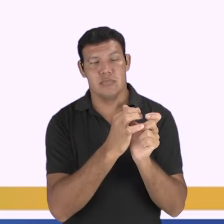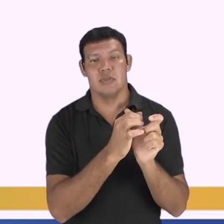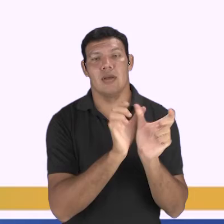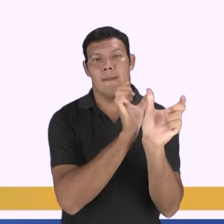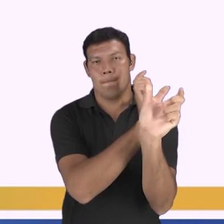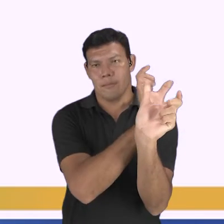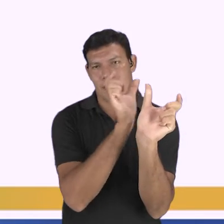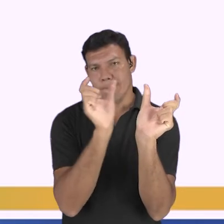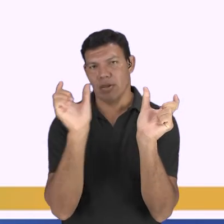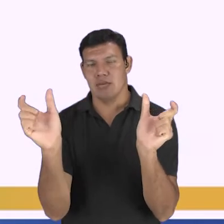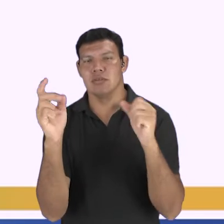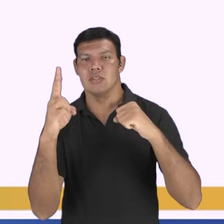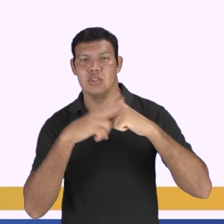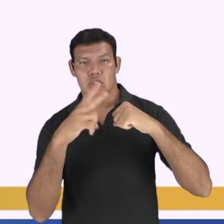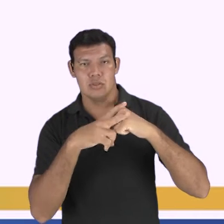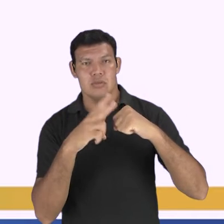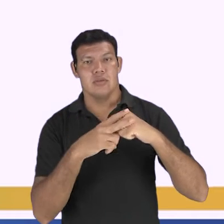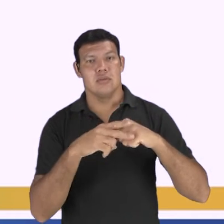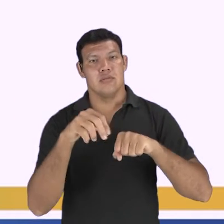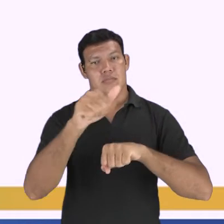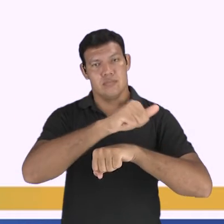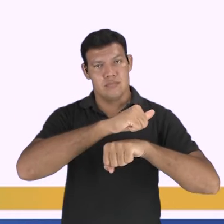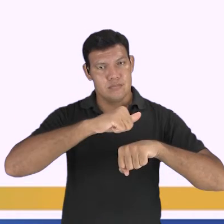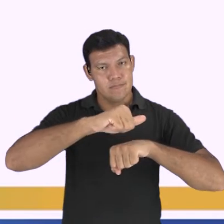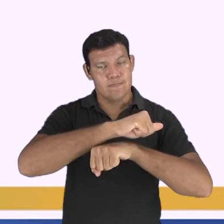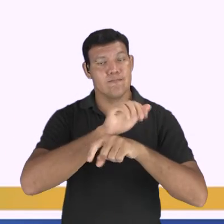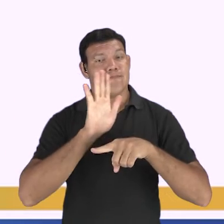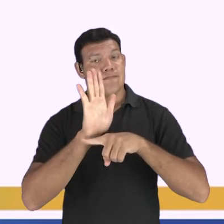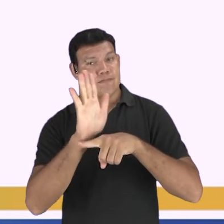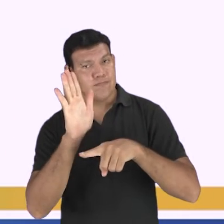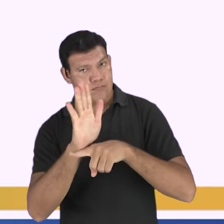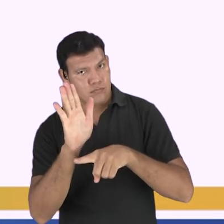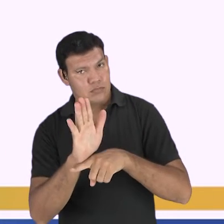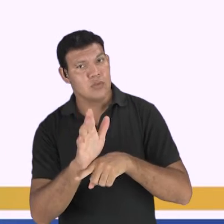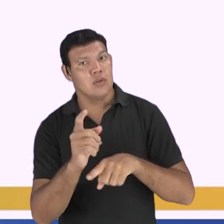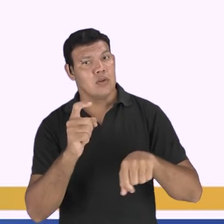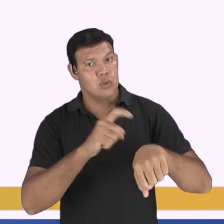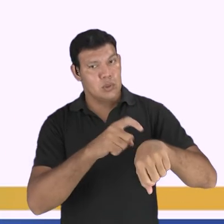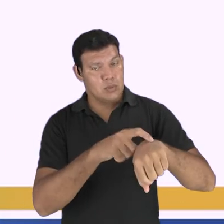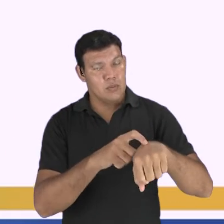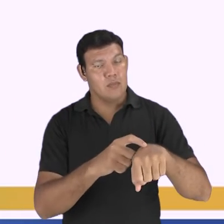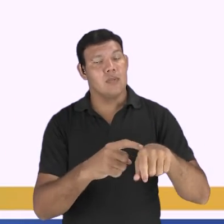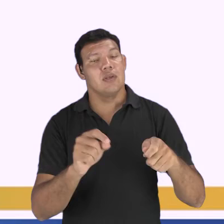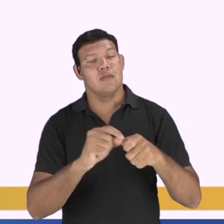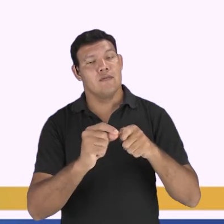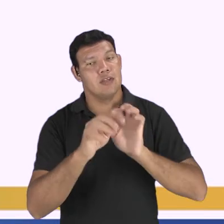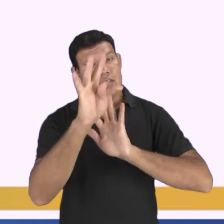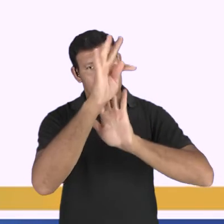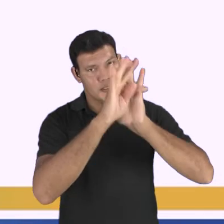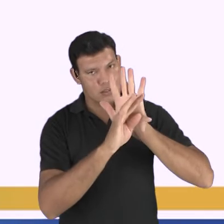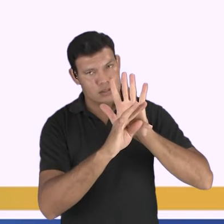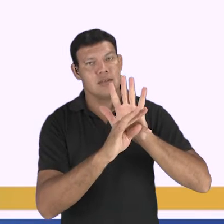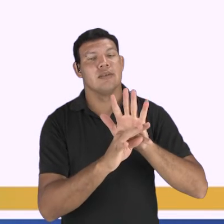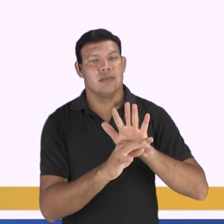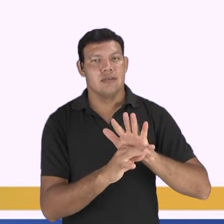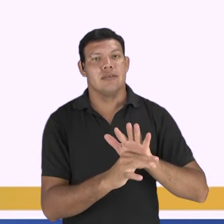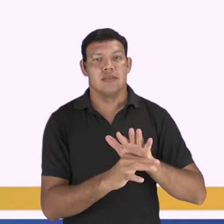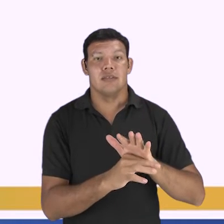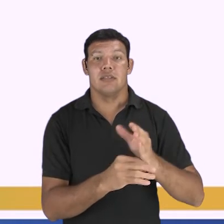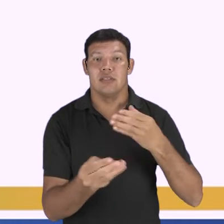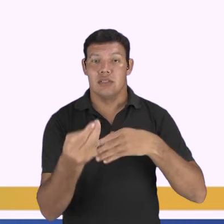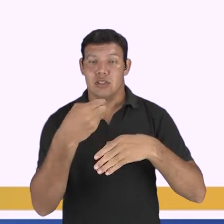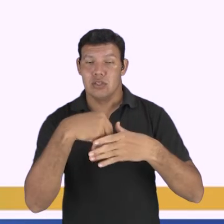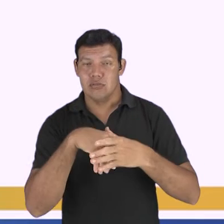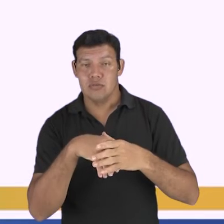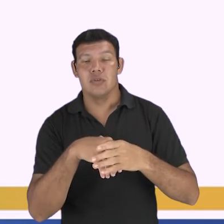preposições, os verbos, os advérbios, que vão nos auxiliar também nessa construção textual, dentro aí do quadro de operadores